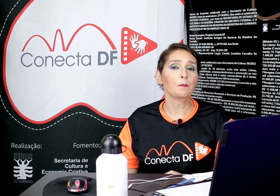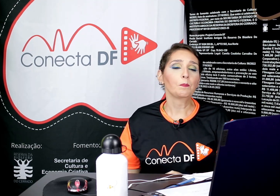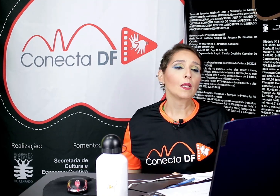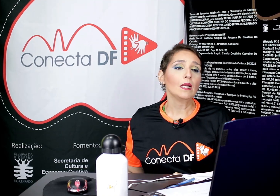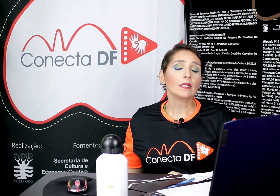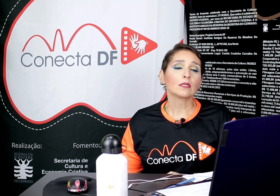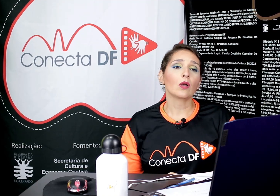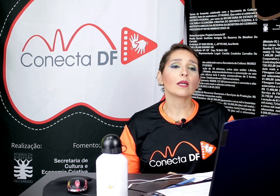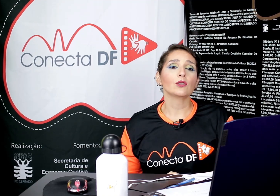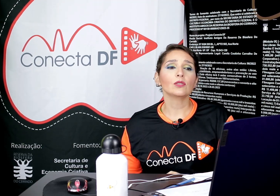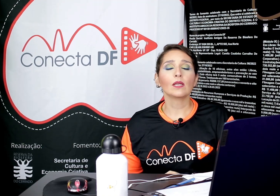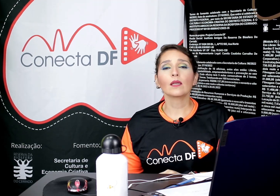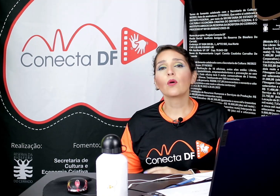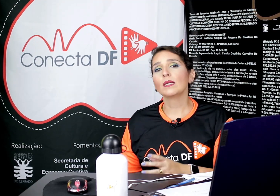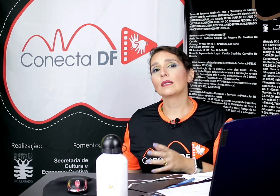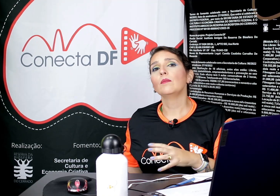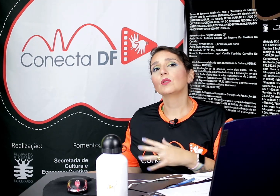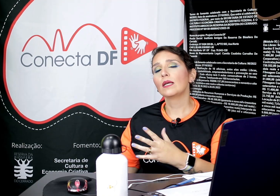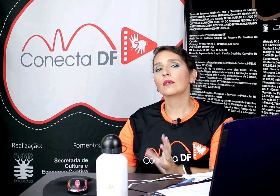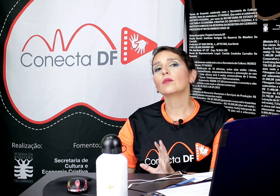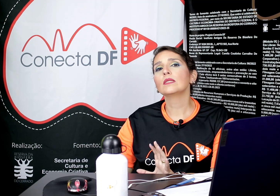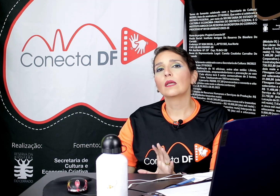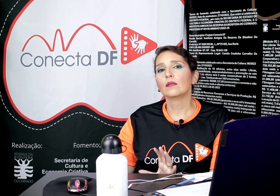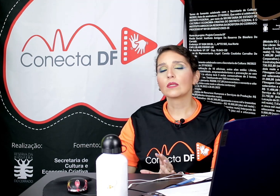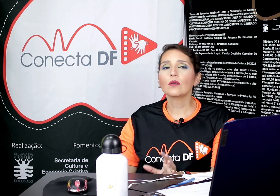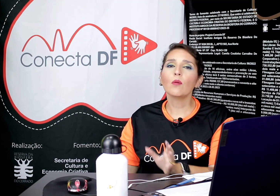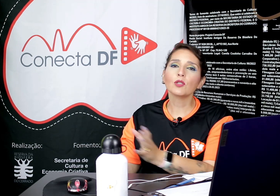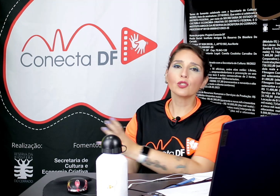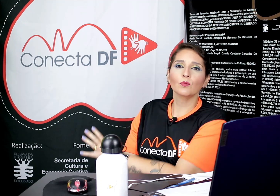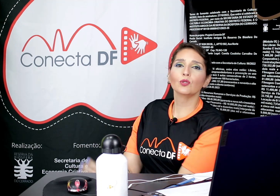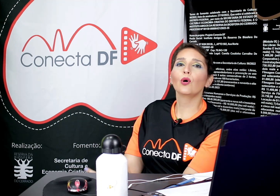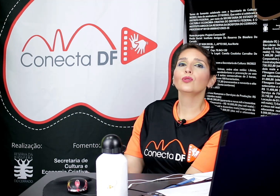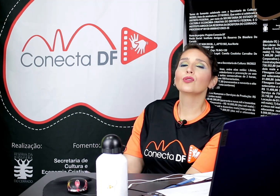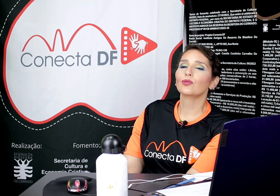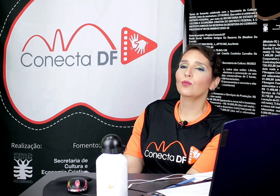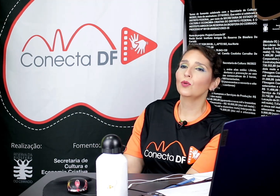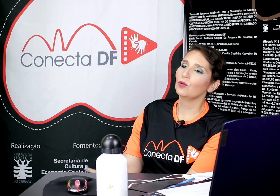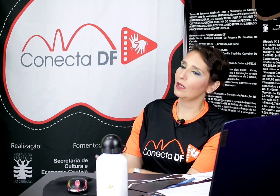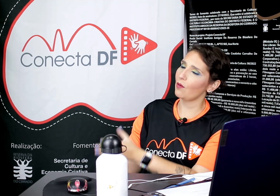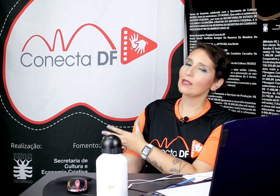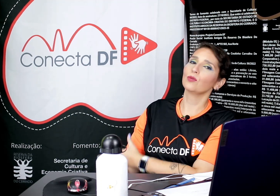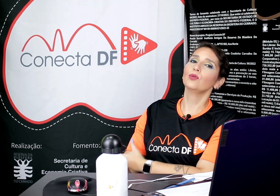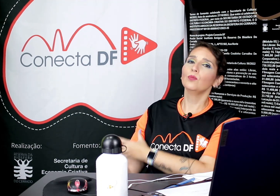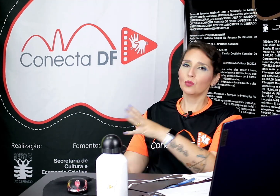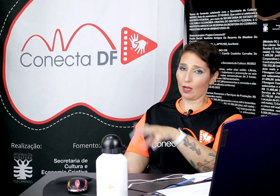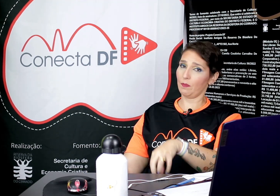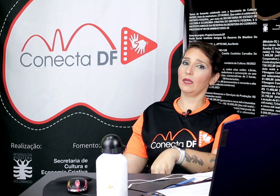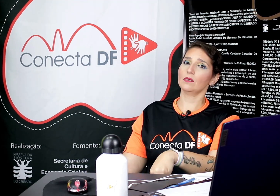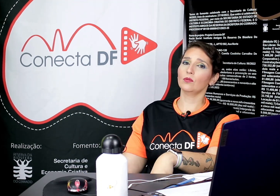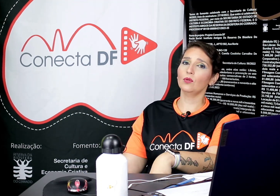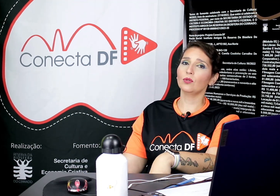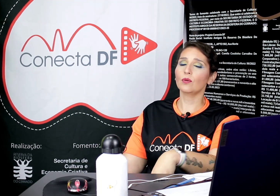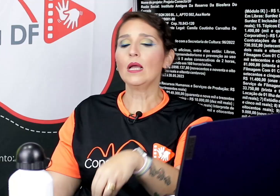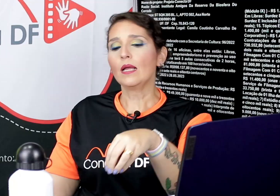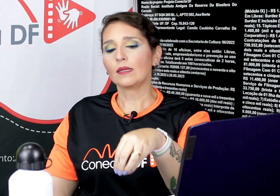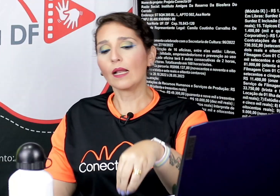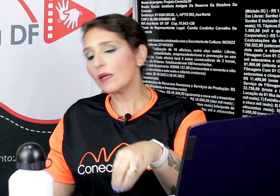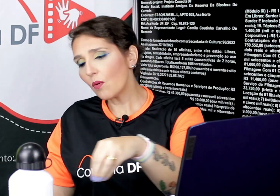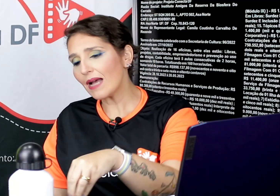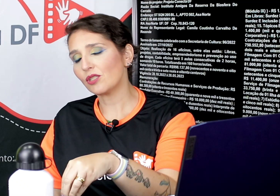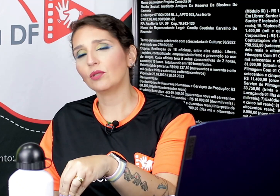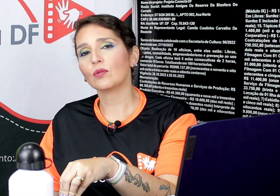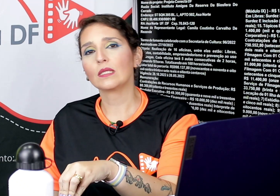sinais. Só que a gente tem que começar a mudar esse conceito. Assim como a gente mudou do surdo-mudo, que não é surdo-mudo, é apenas surdo,